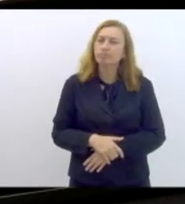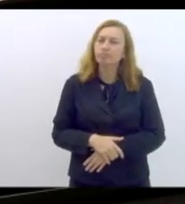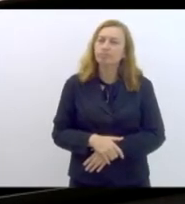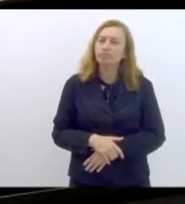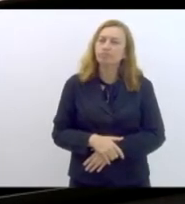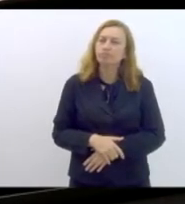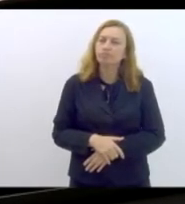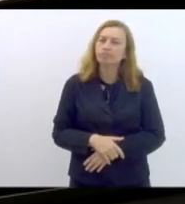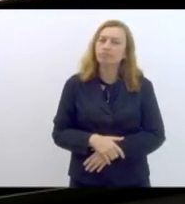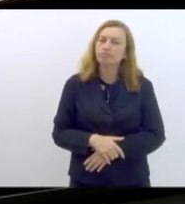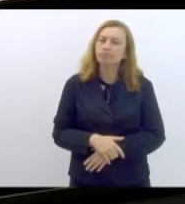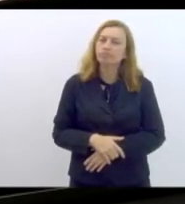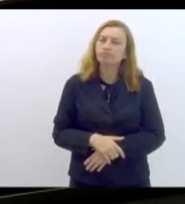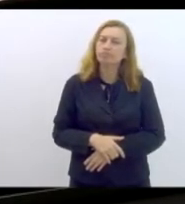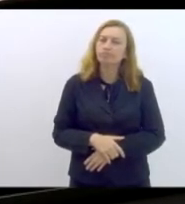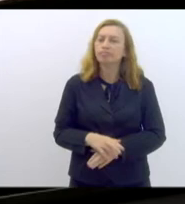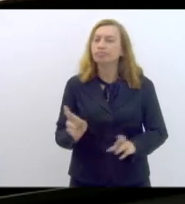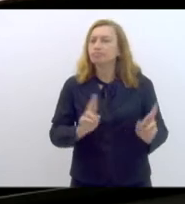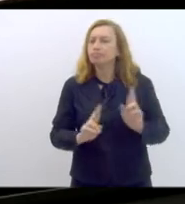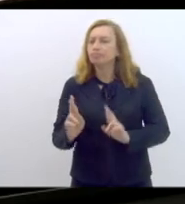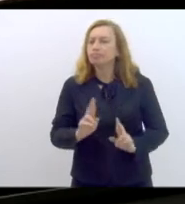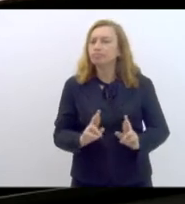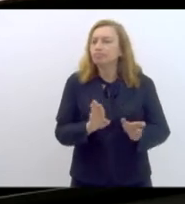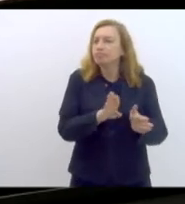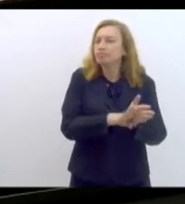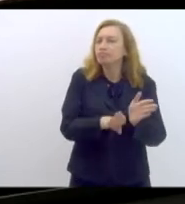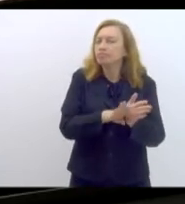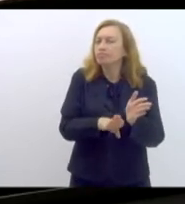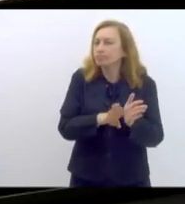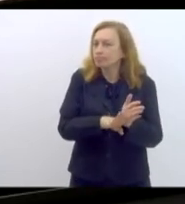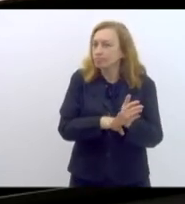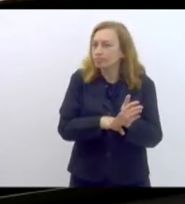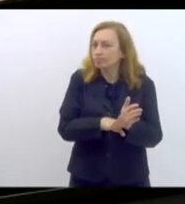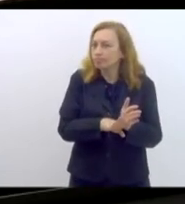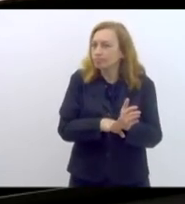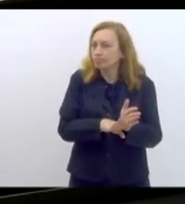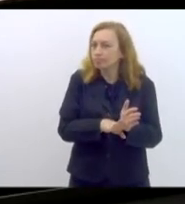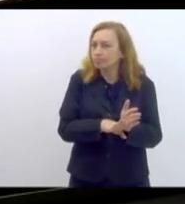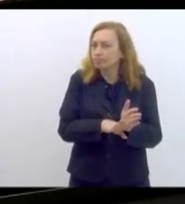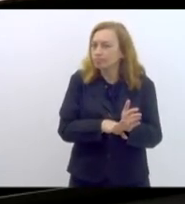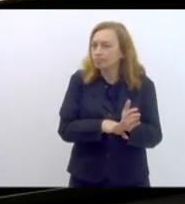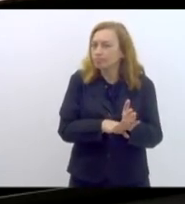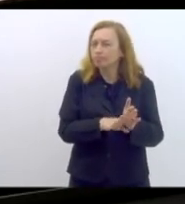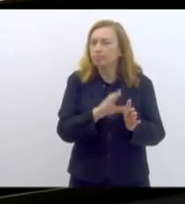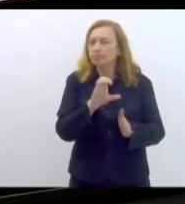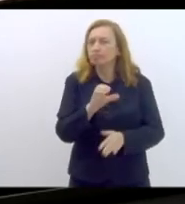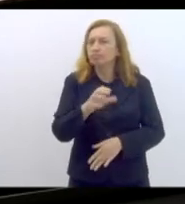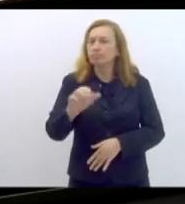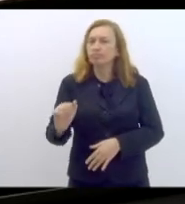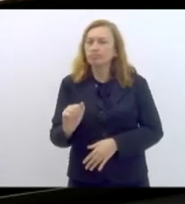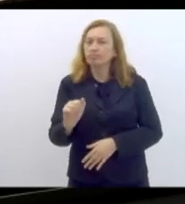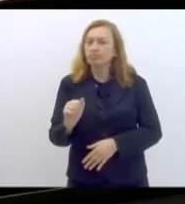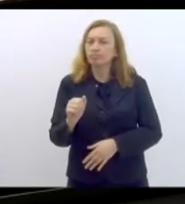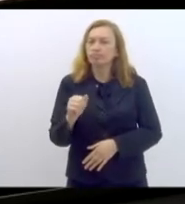traz uma questão com relação aos arrestos que houveram no caixa do Tesouro Estadual,